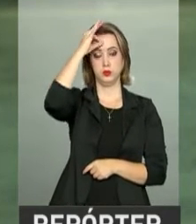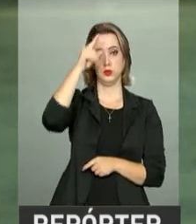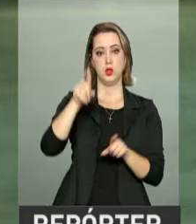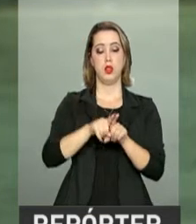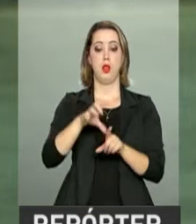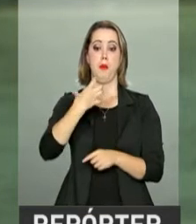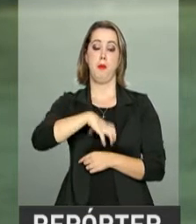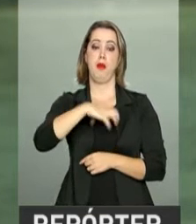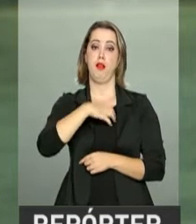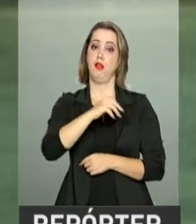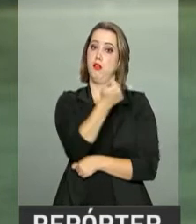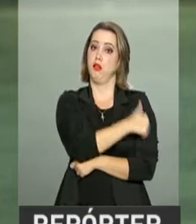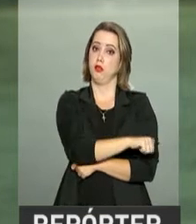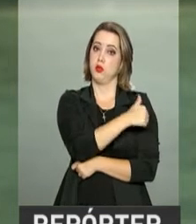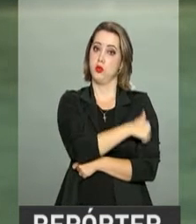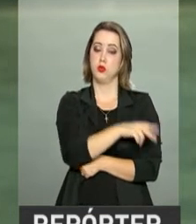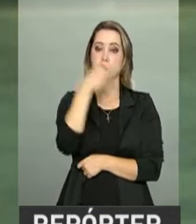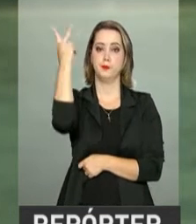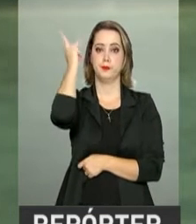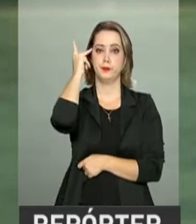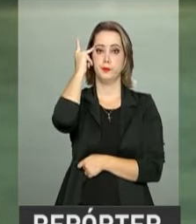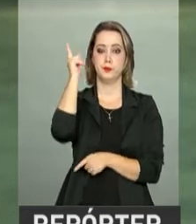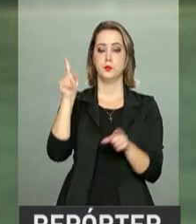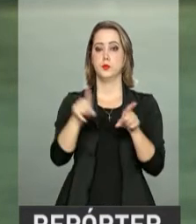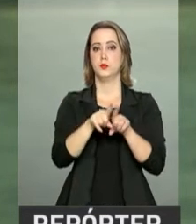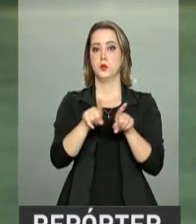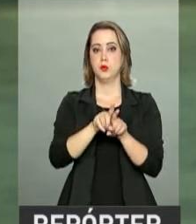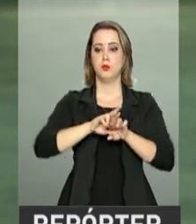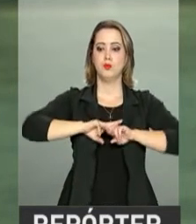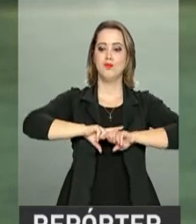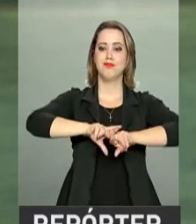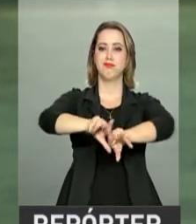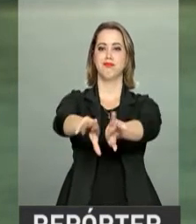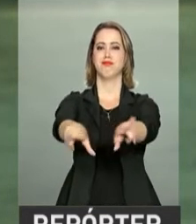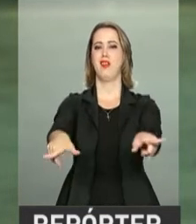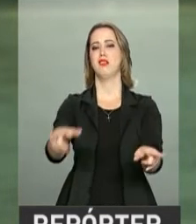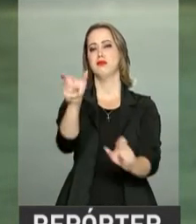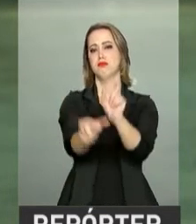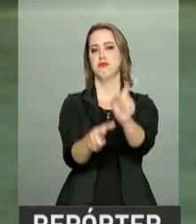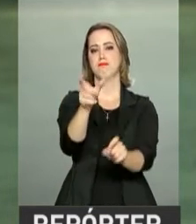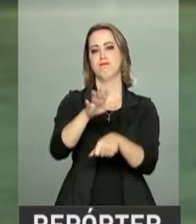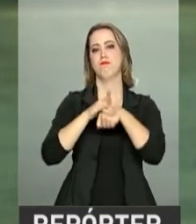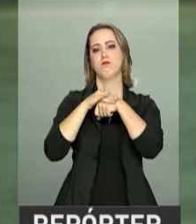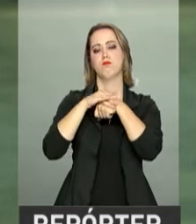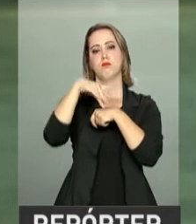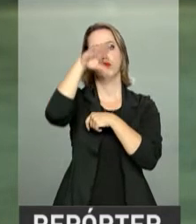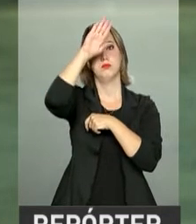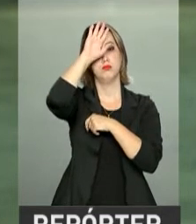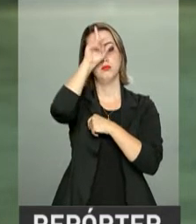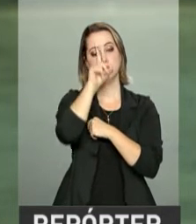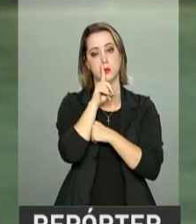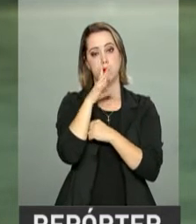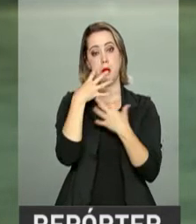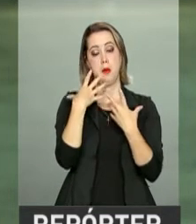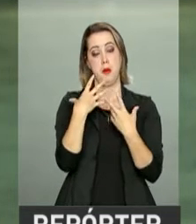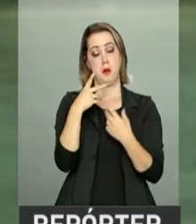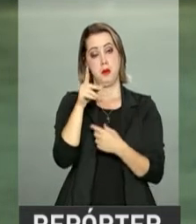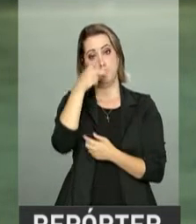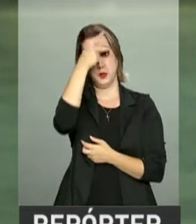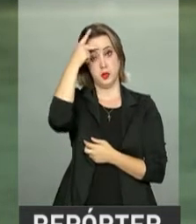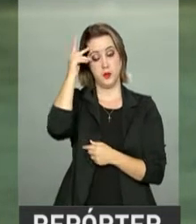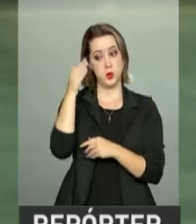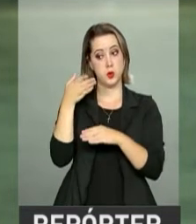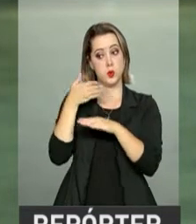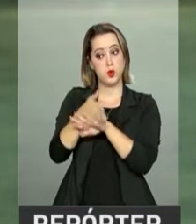bahia rio de janeiro e são paulo também estão registrando surtos de febre amarela para pessoas que vão viajar para essas